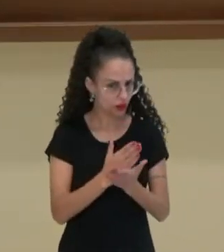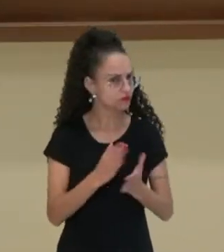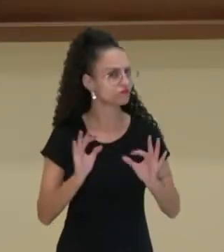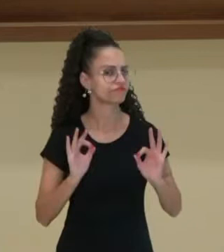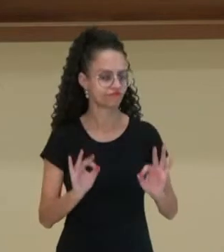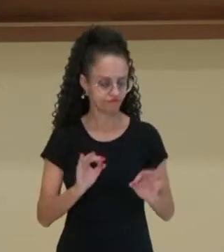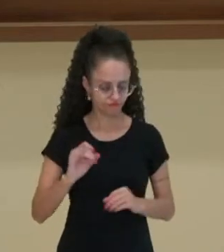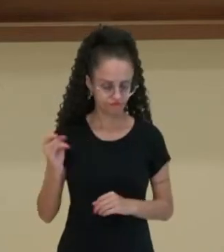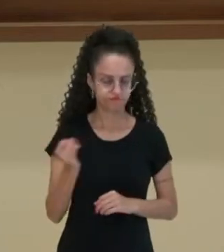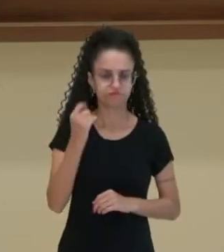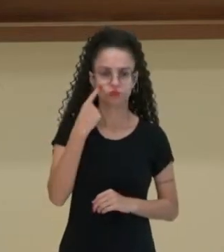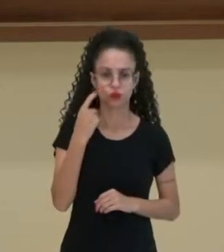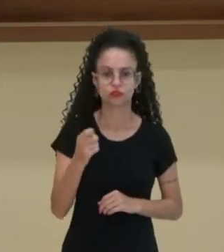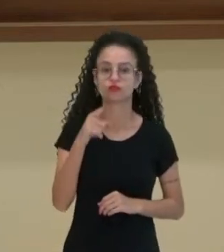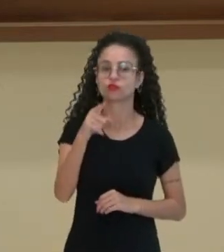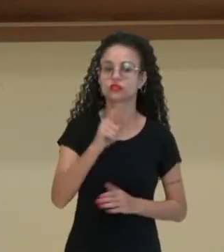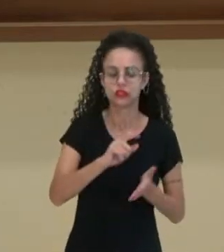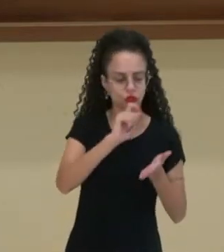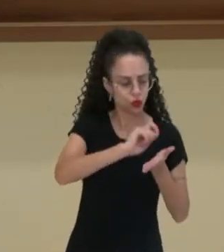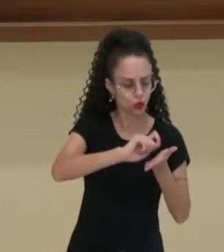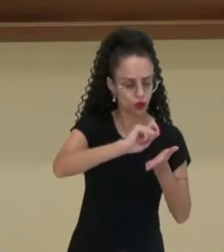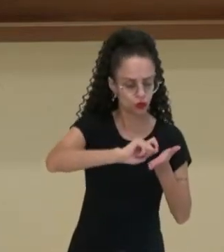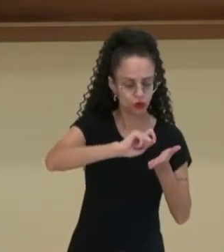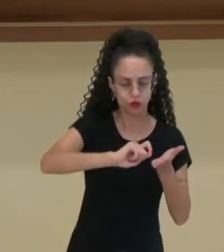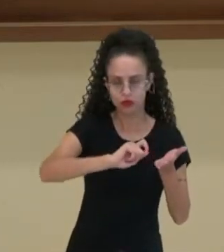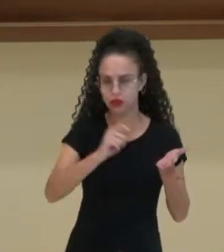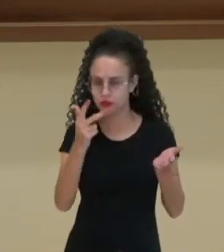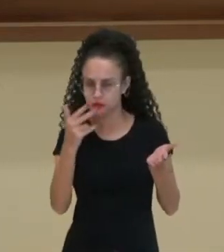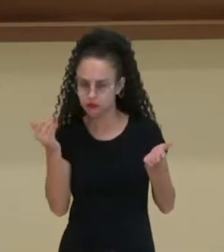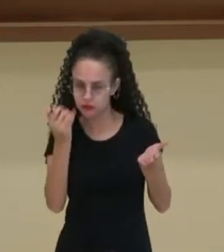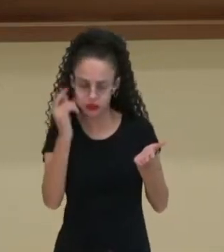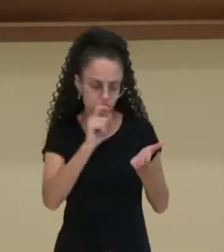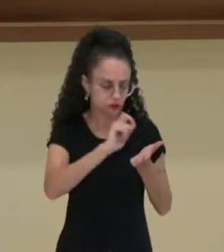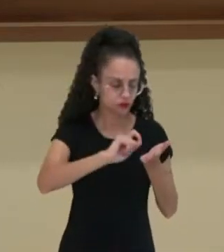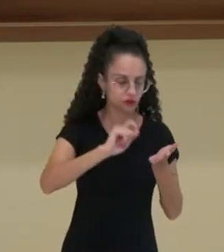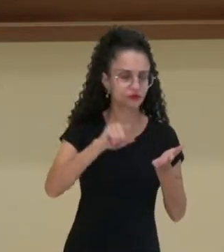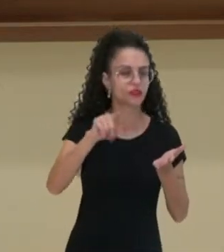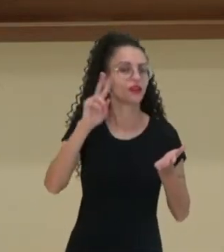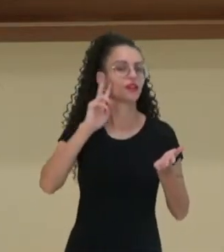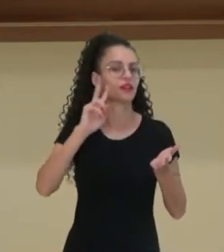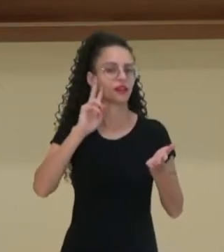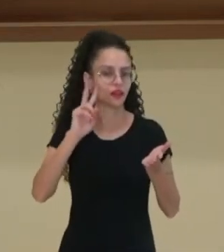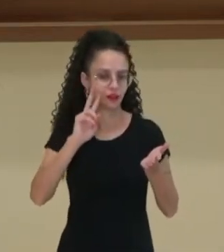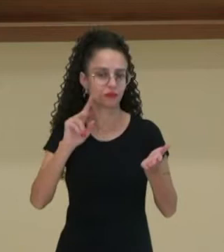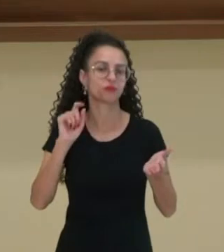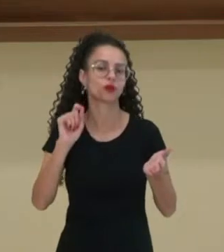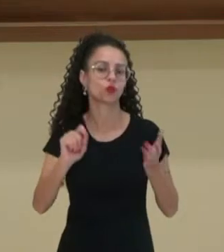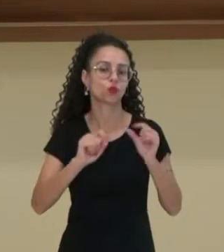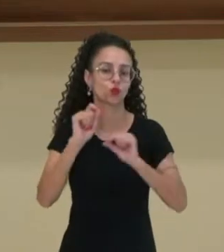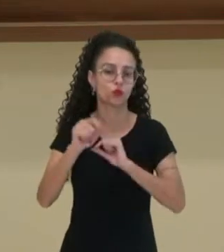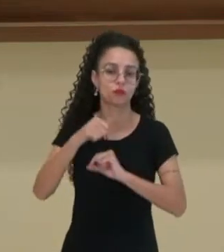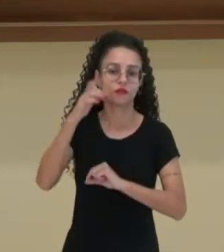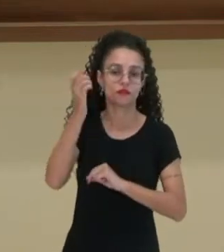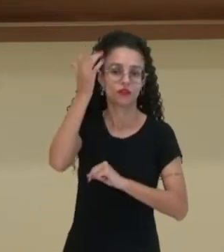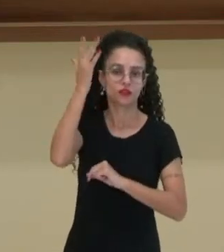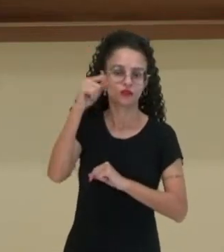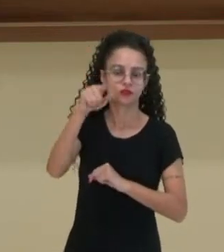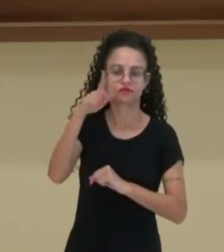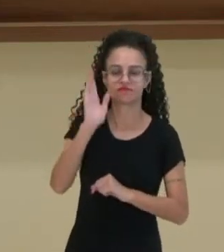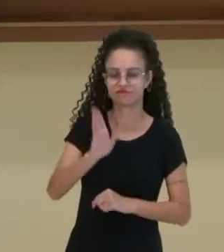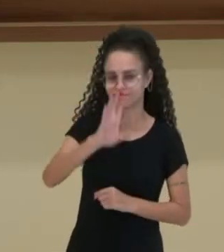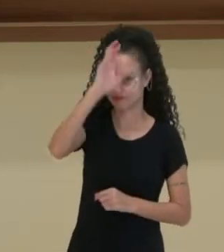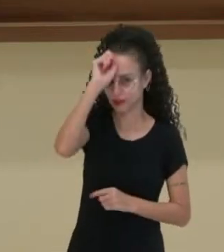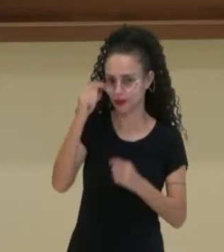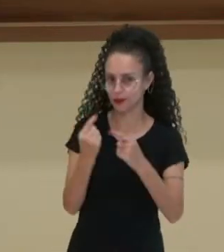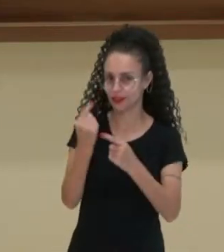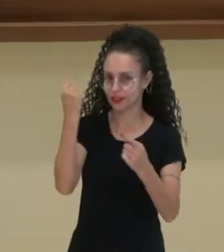ser interessante, porque conforme você for anotando algumas coisas, você vai se recordando ainda com mais facilidade daquilo que você já